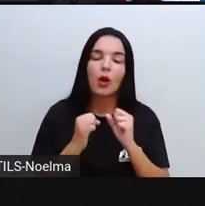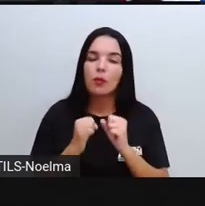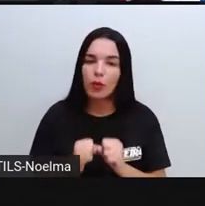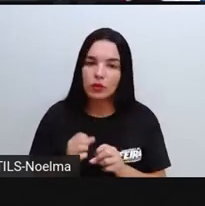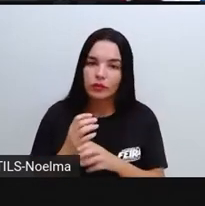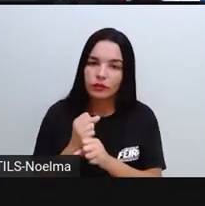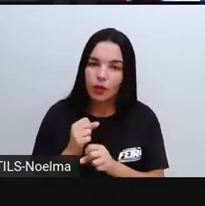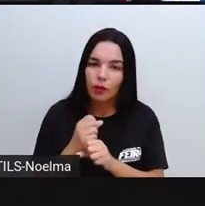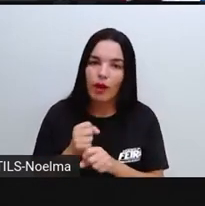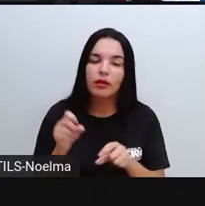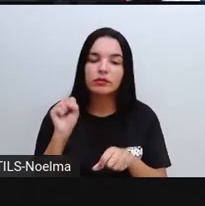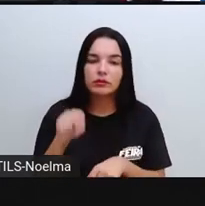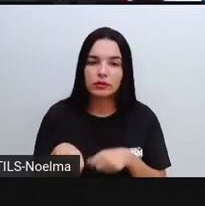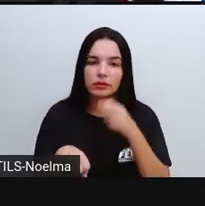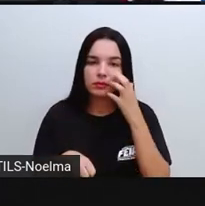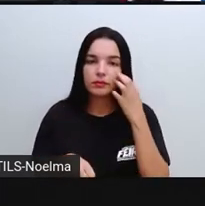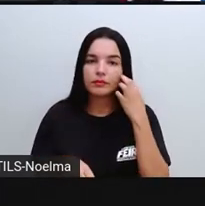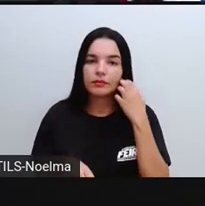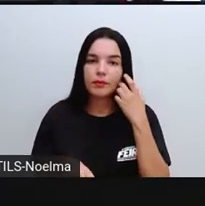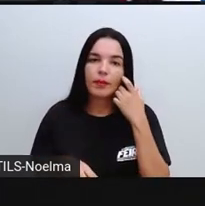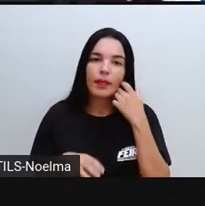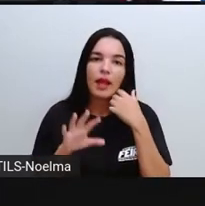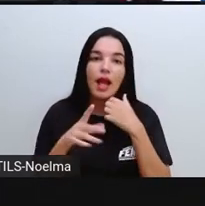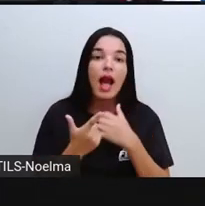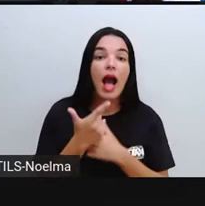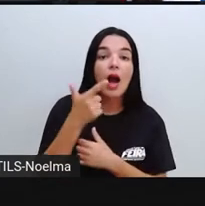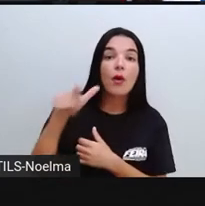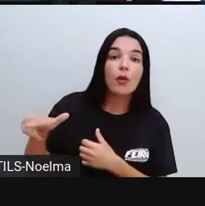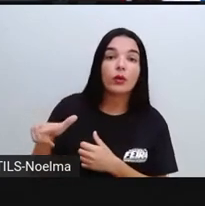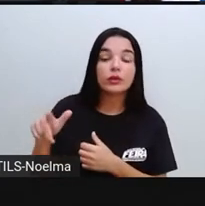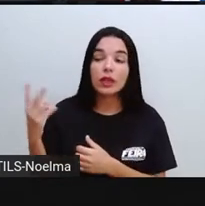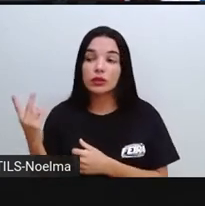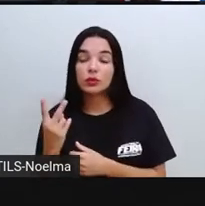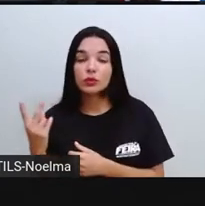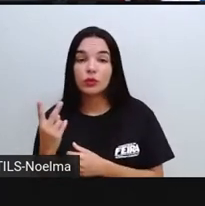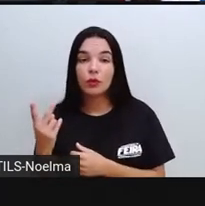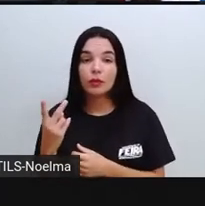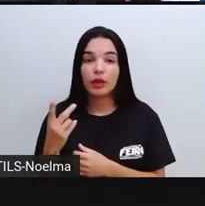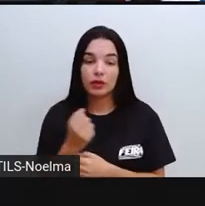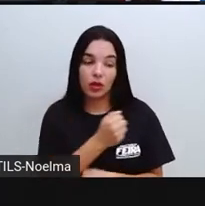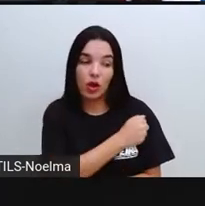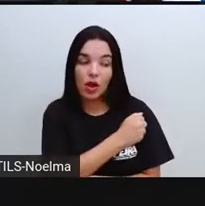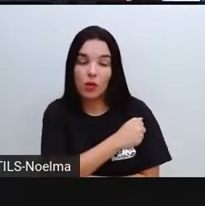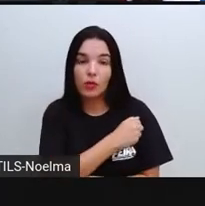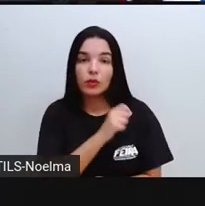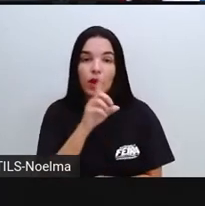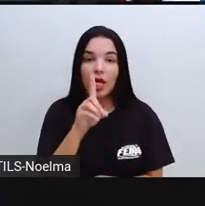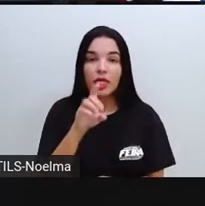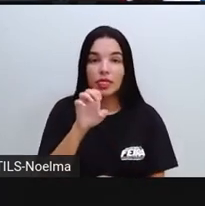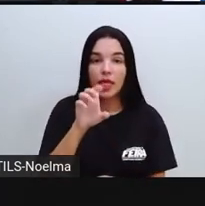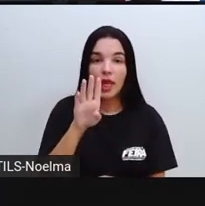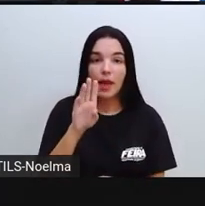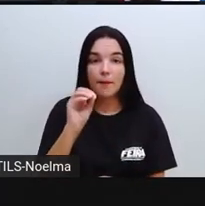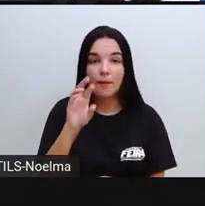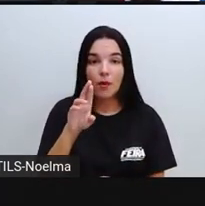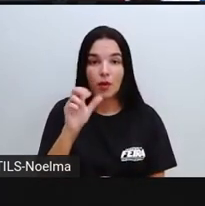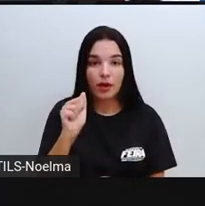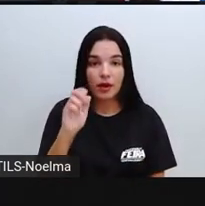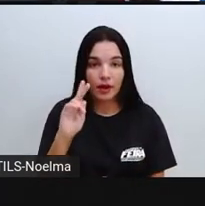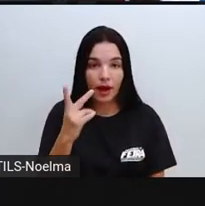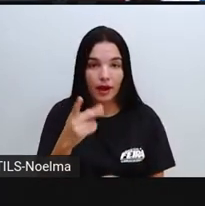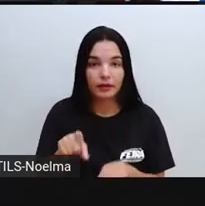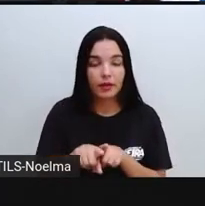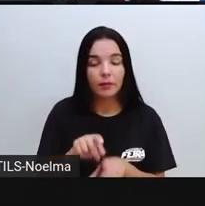a quantidade pedida pela mãe. A dupla Débora e Aldeni, ela pensou diferente essa dupla. Pensou assim: 1 litro é igual